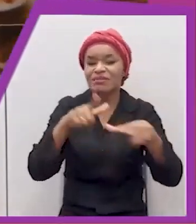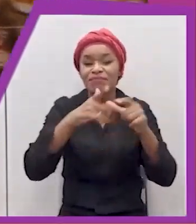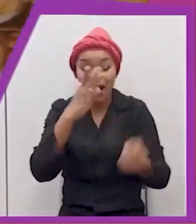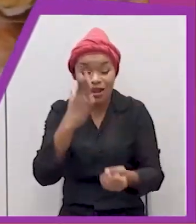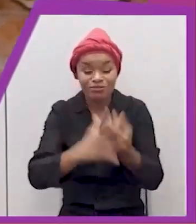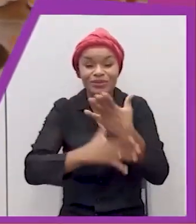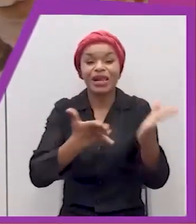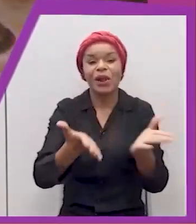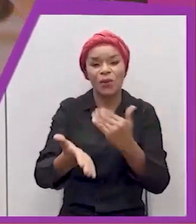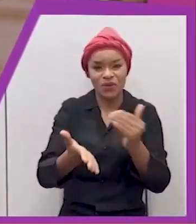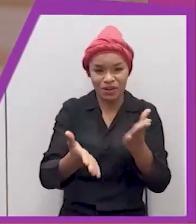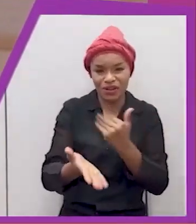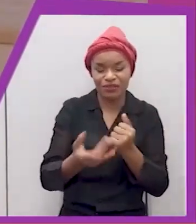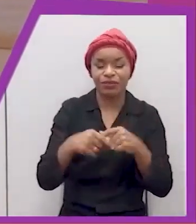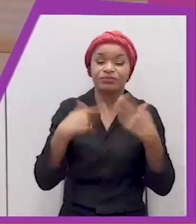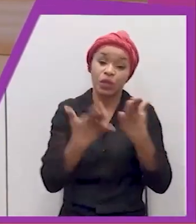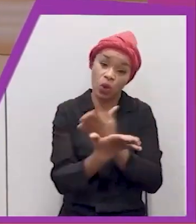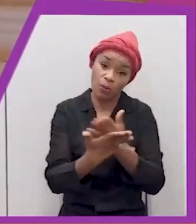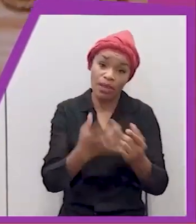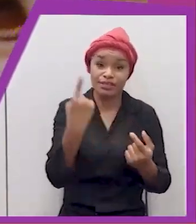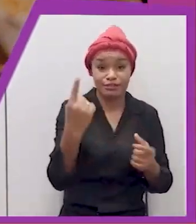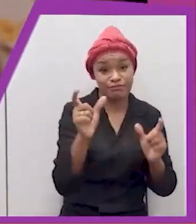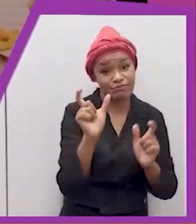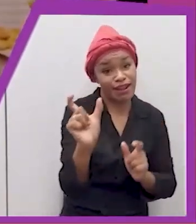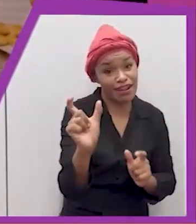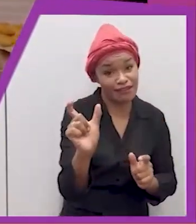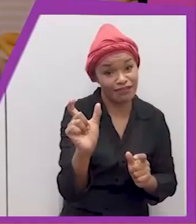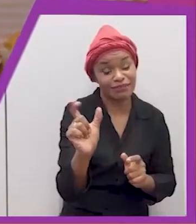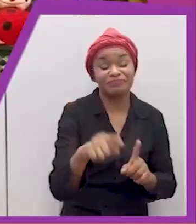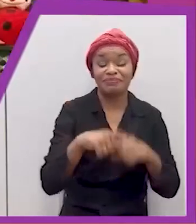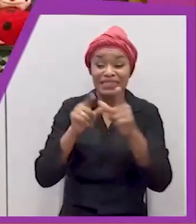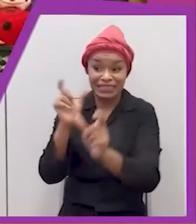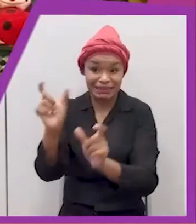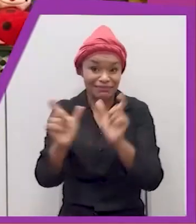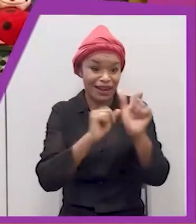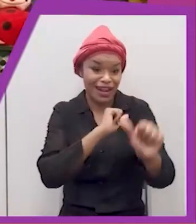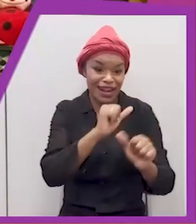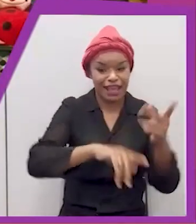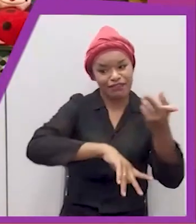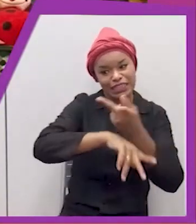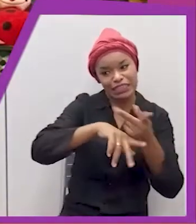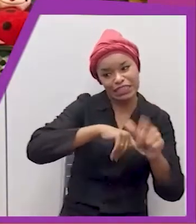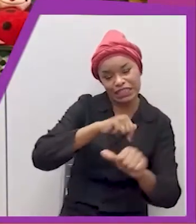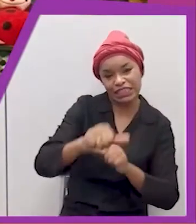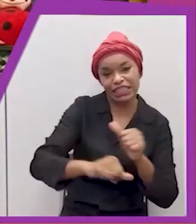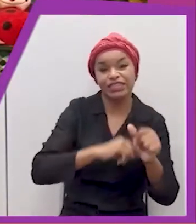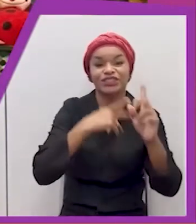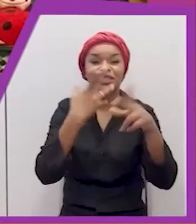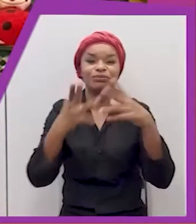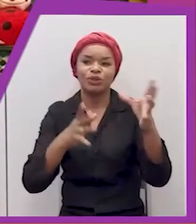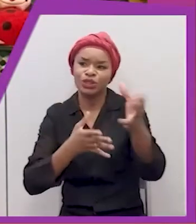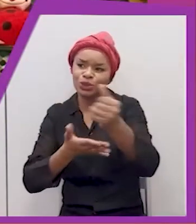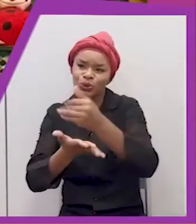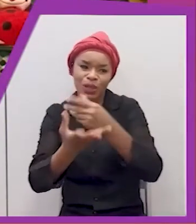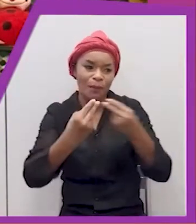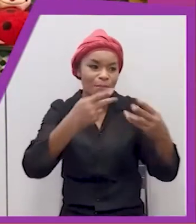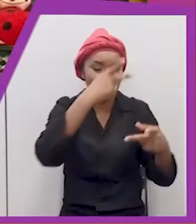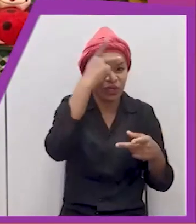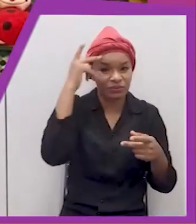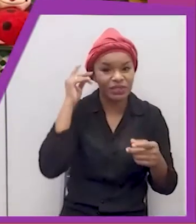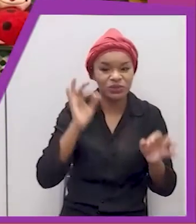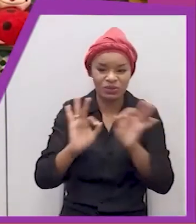muito muito bonitinho Nossa incrível bato palmas para essas ilustrações também